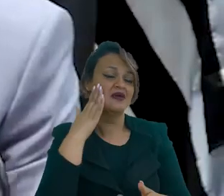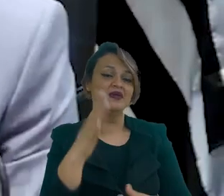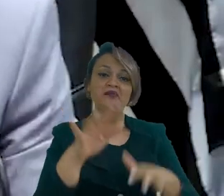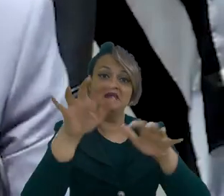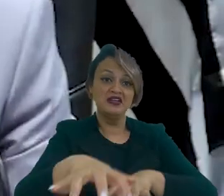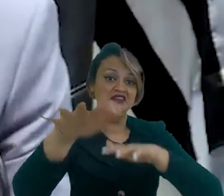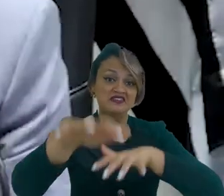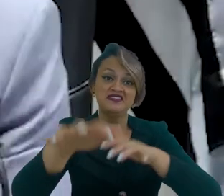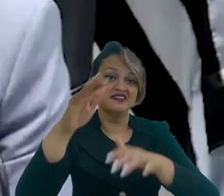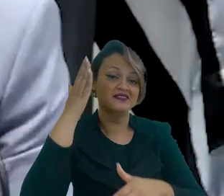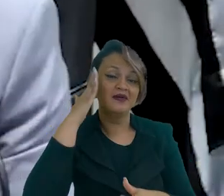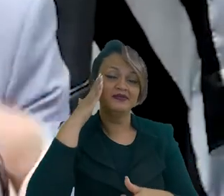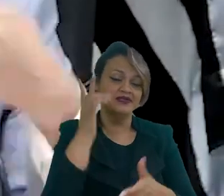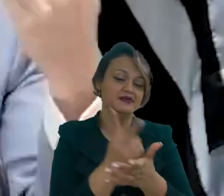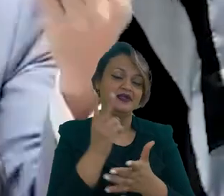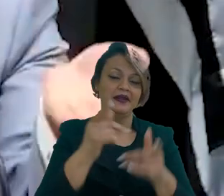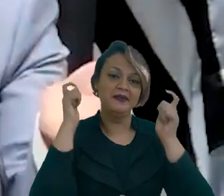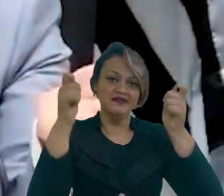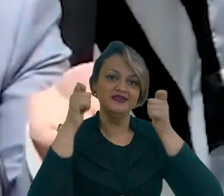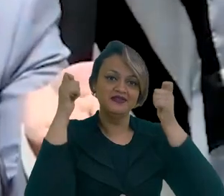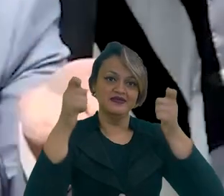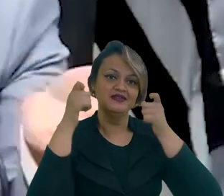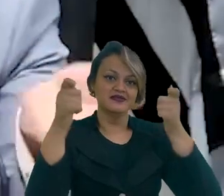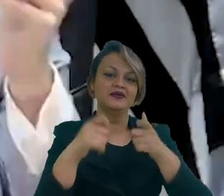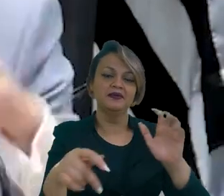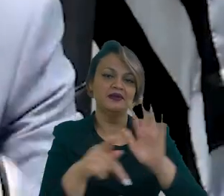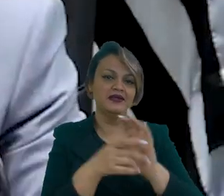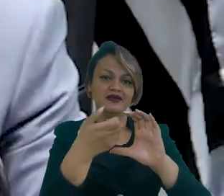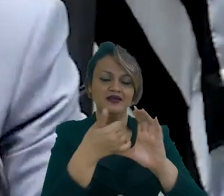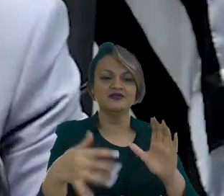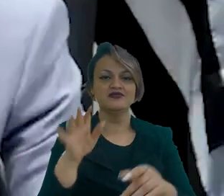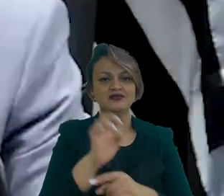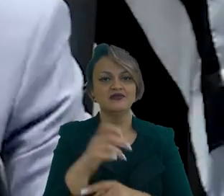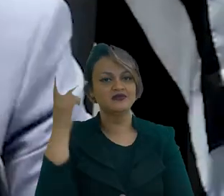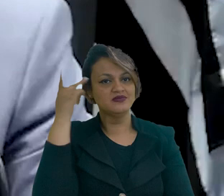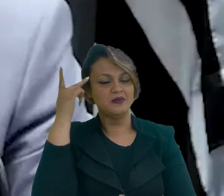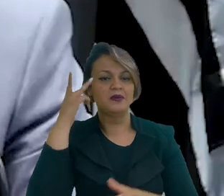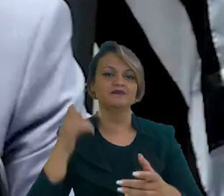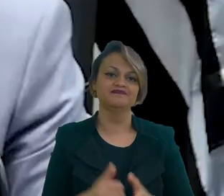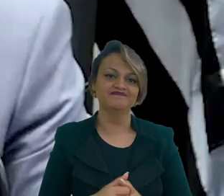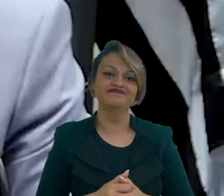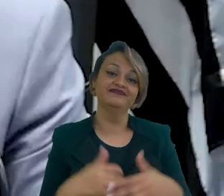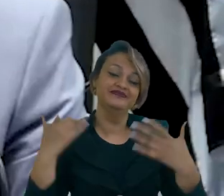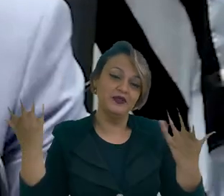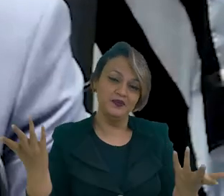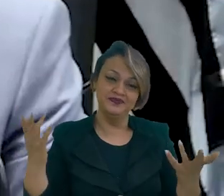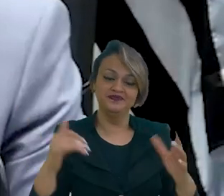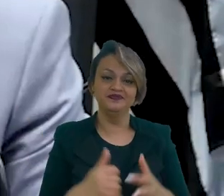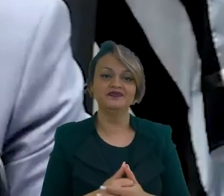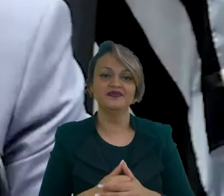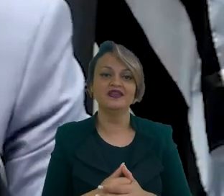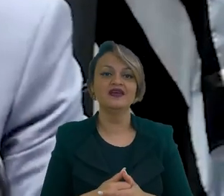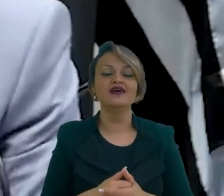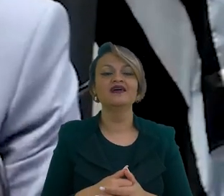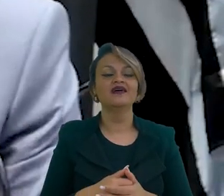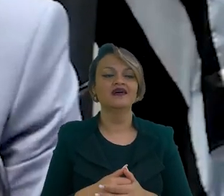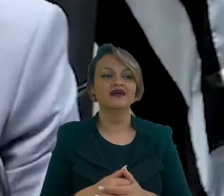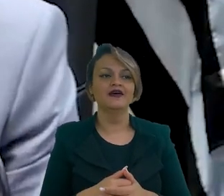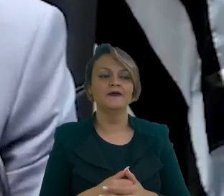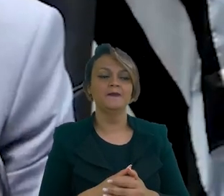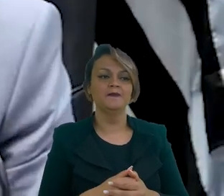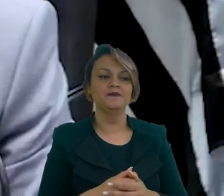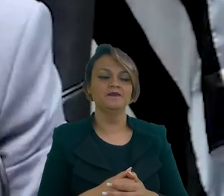a gente vai trabalhar porque não é mais força maior extrínseca né Caso for pito interno né a manifestação em São Paulo né então